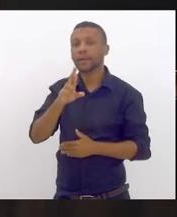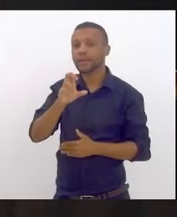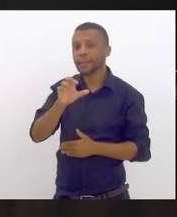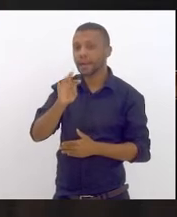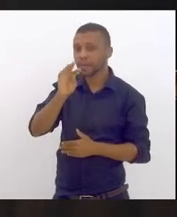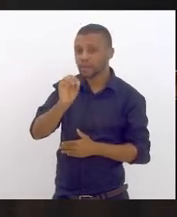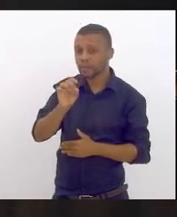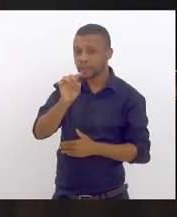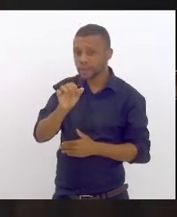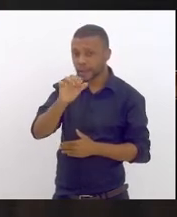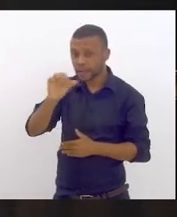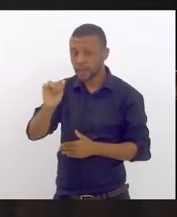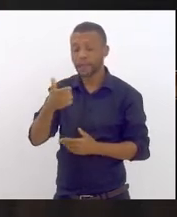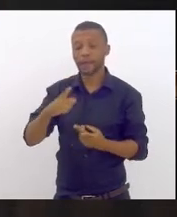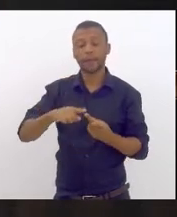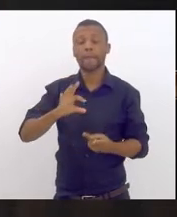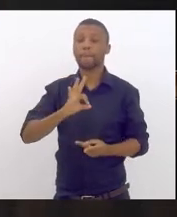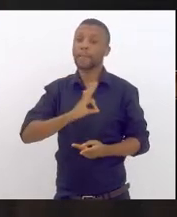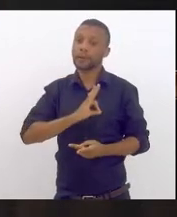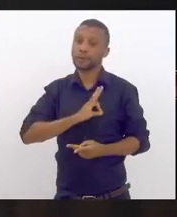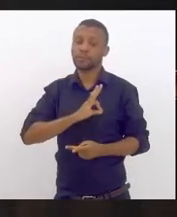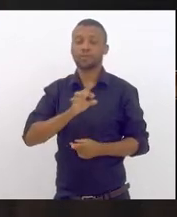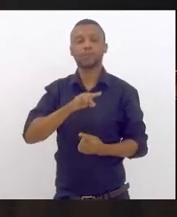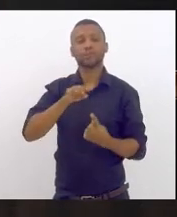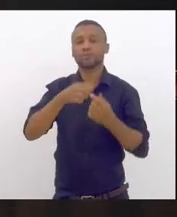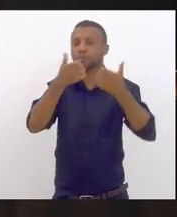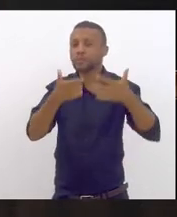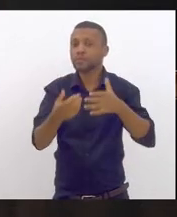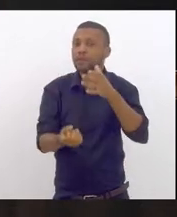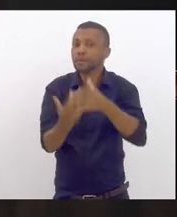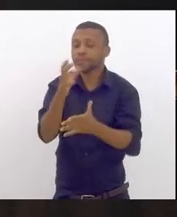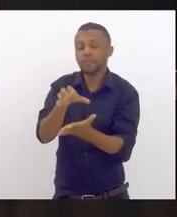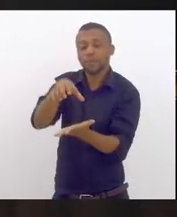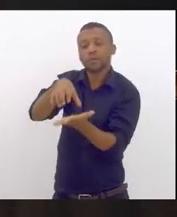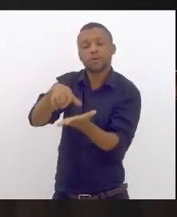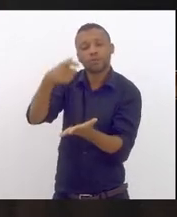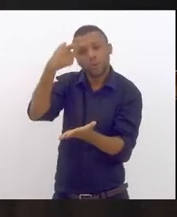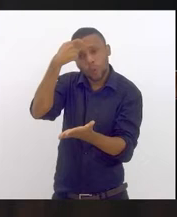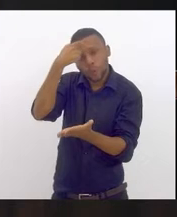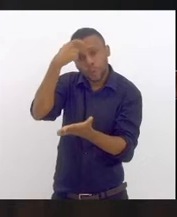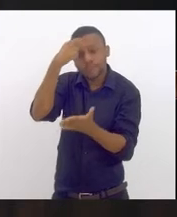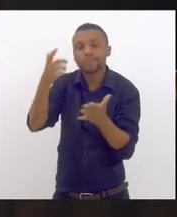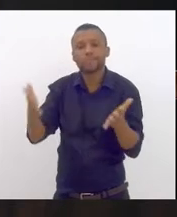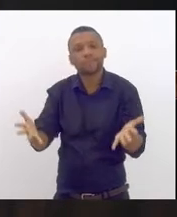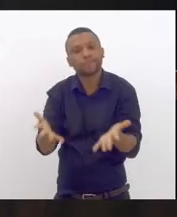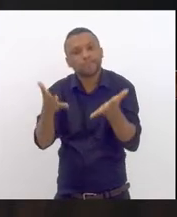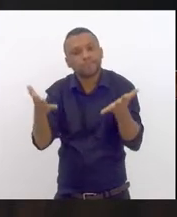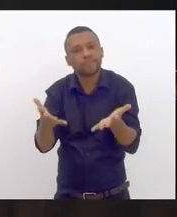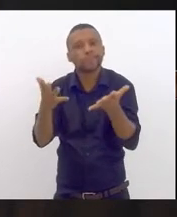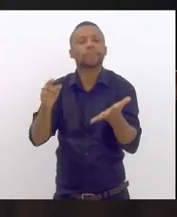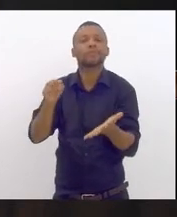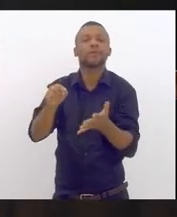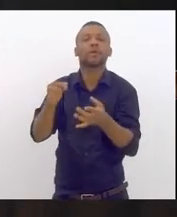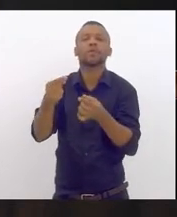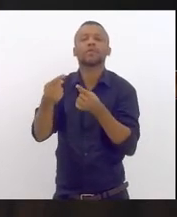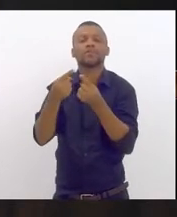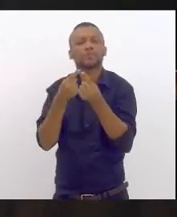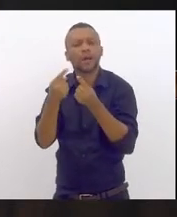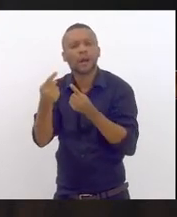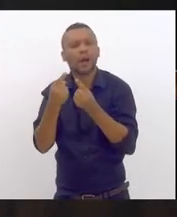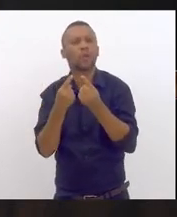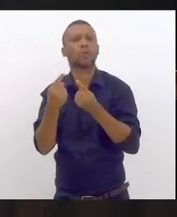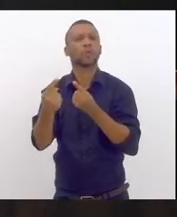e Marta Rocha, que dispõe sobre a criação da Câmara de Conscientização e fomento à diálise